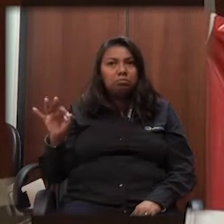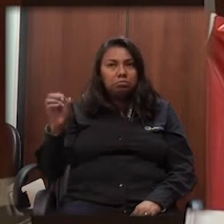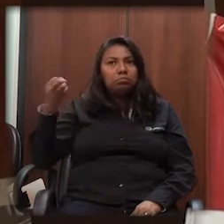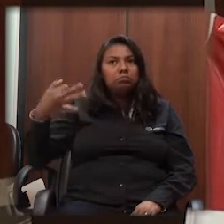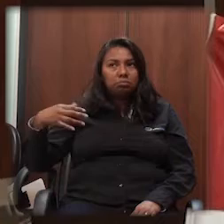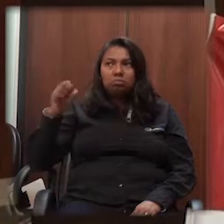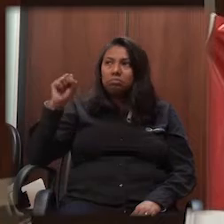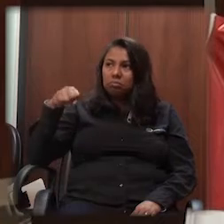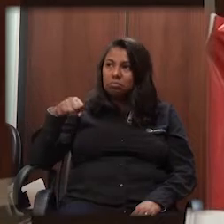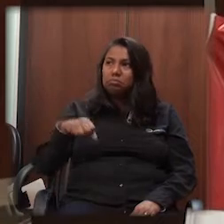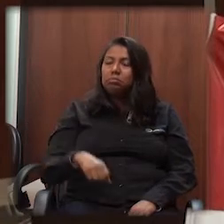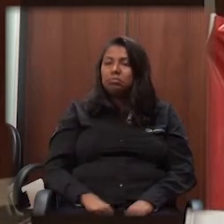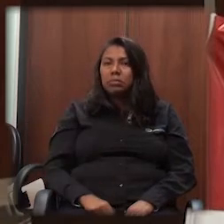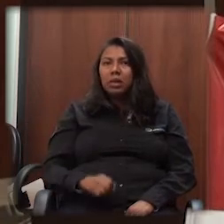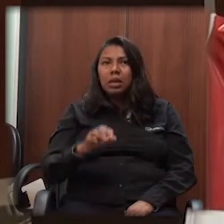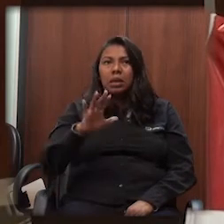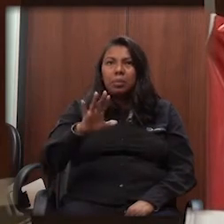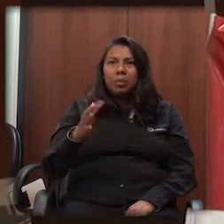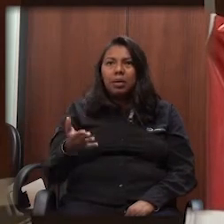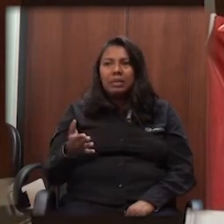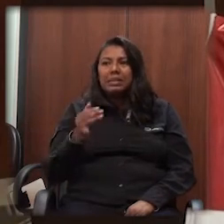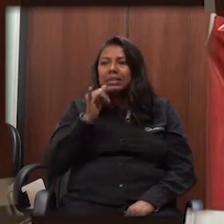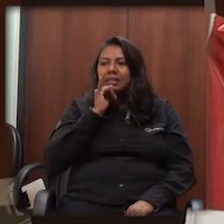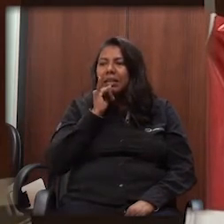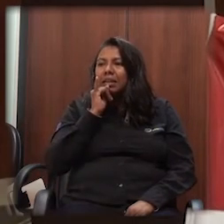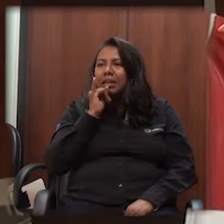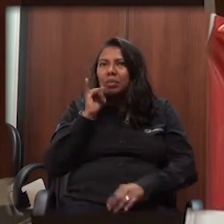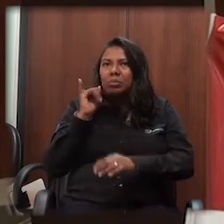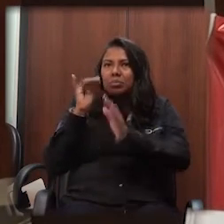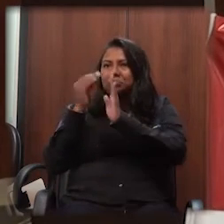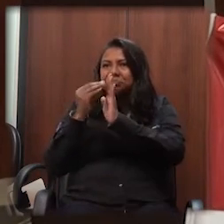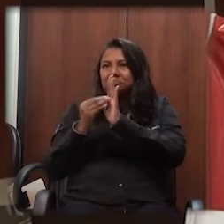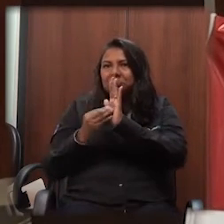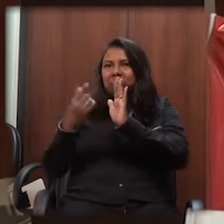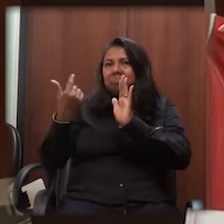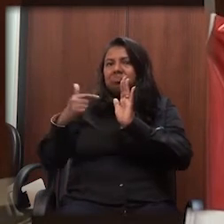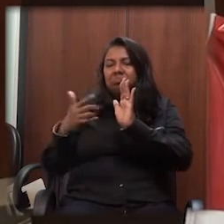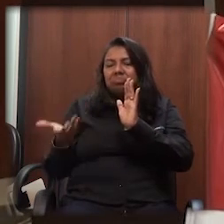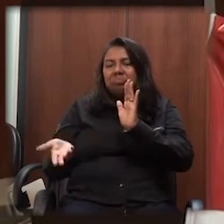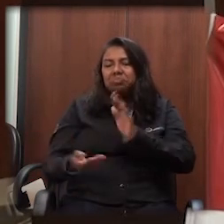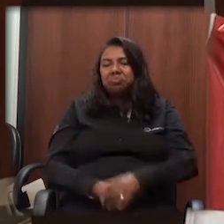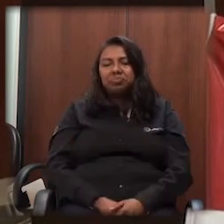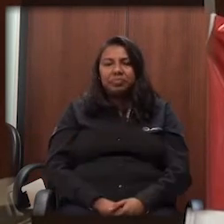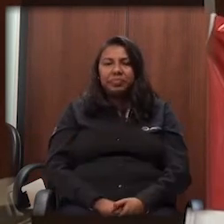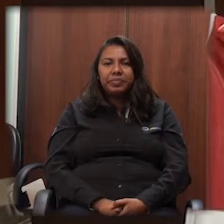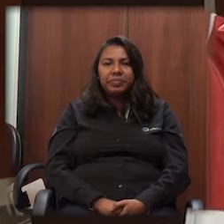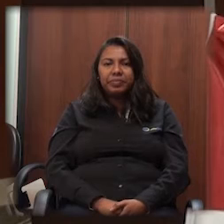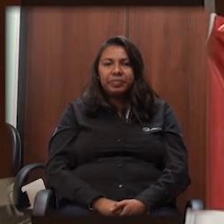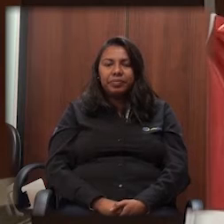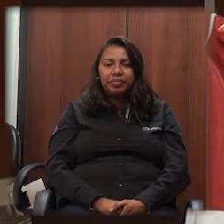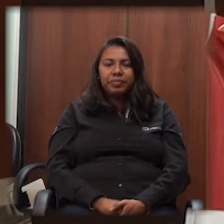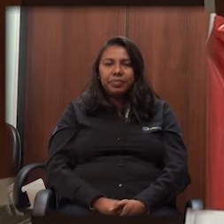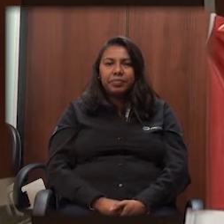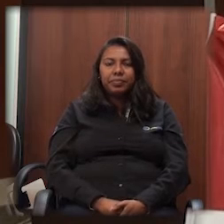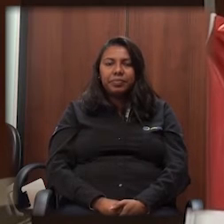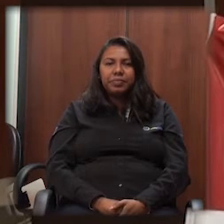que sim. Mas não tem muita exemplificação de como que isso se operacionaliza, né? Pode passar.